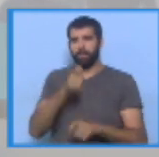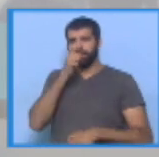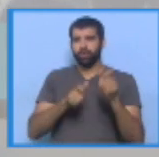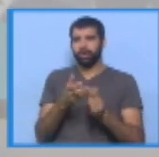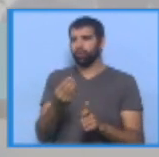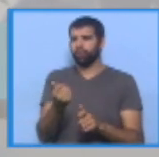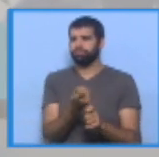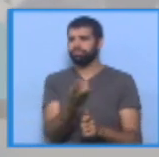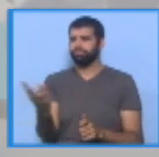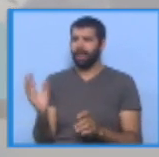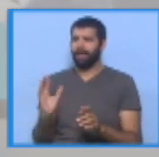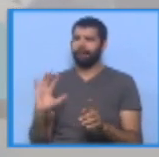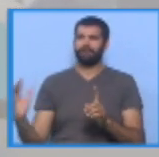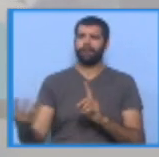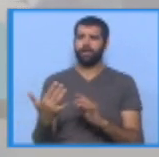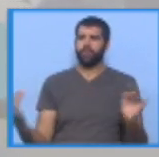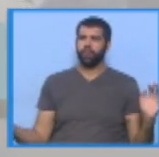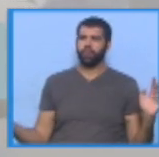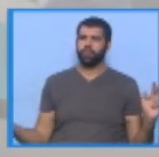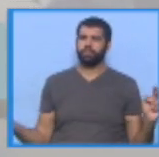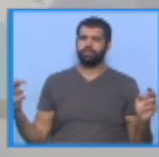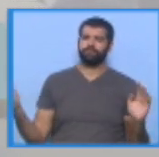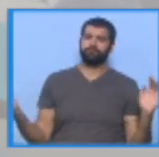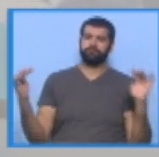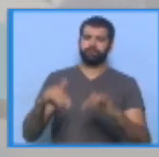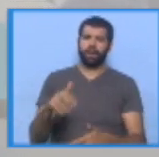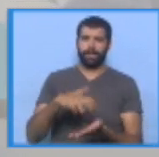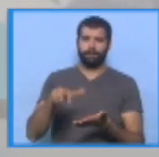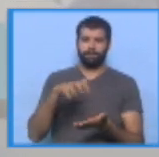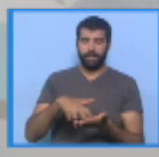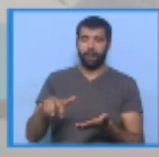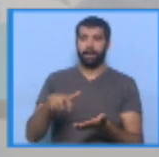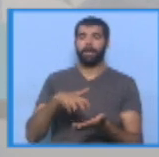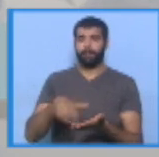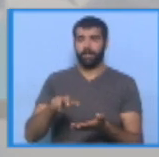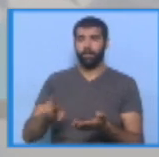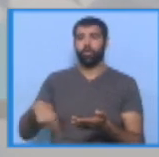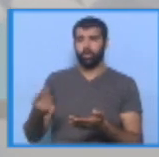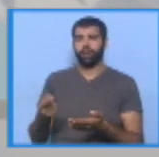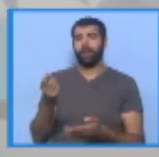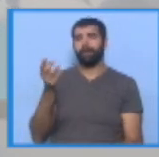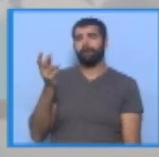penso eu. Muitas sobem o escadório, mas vêm das zonas limítrofes, outras